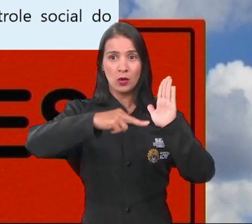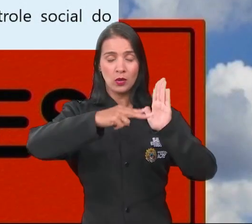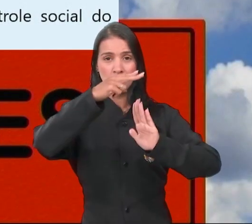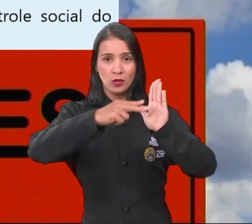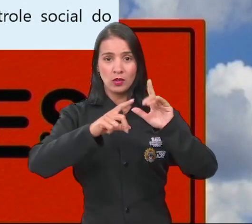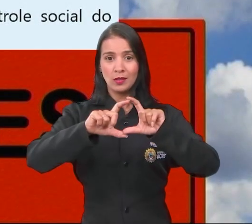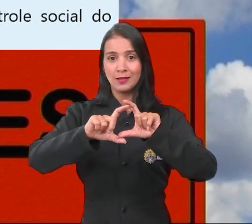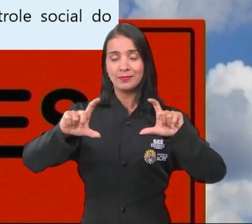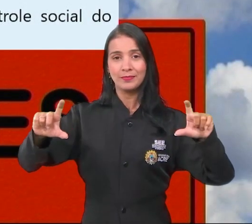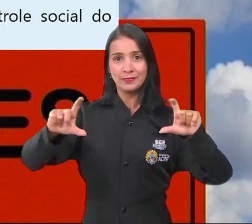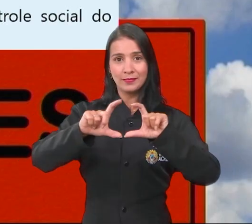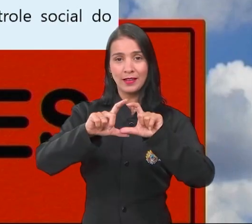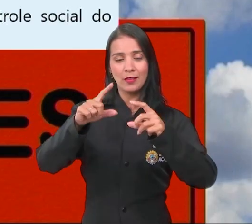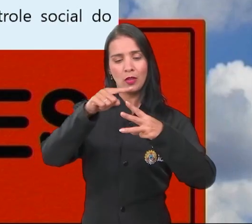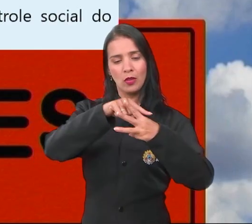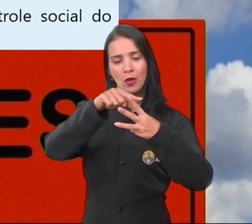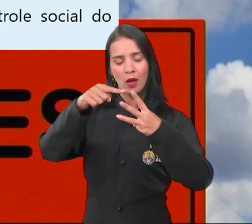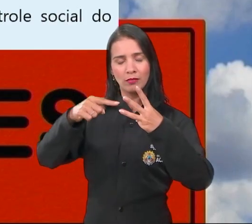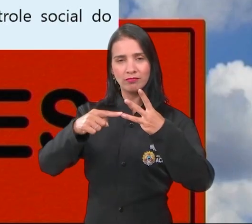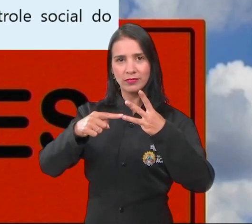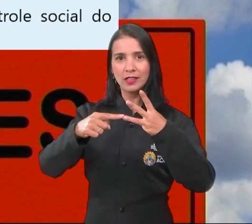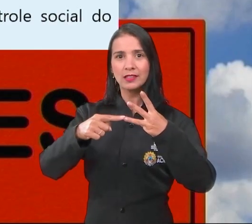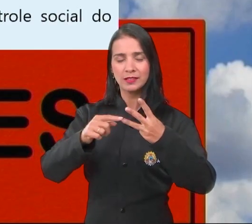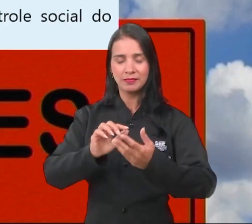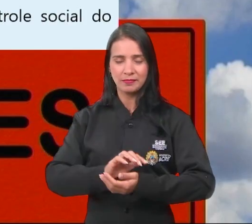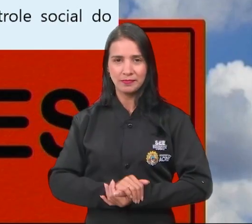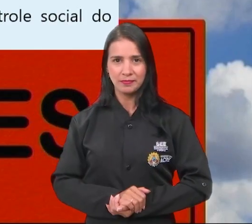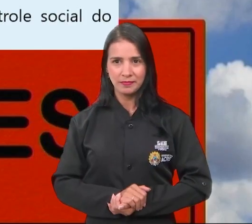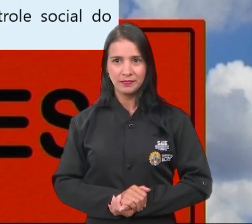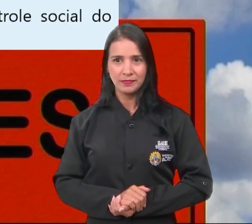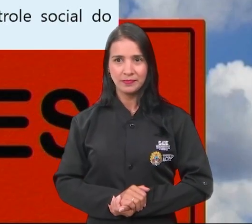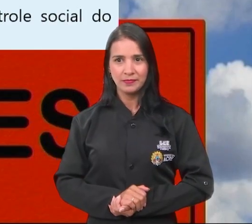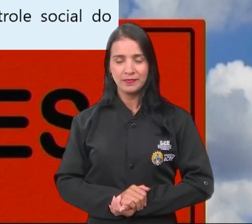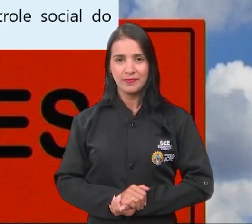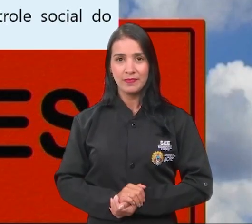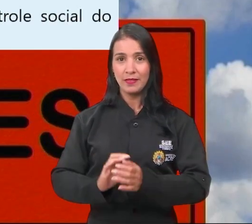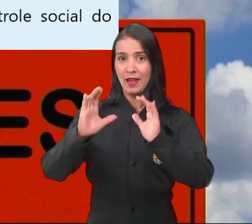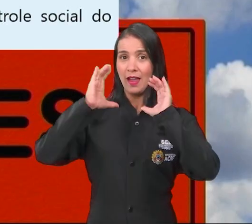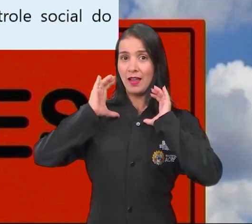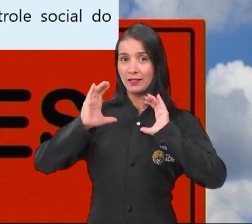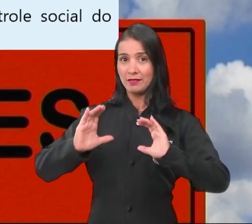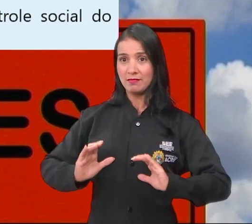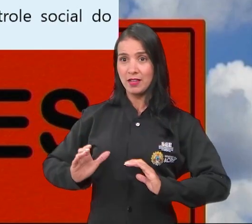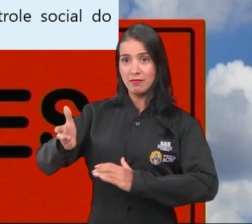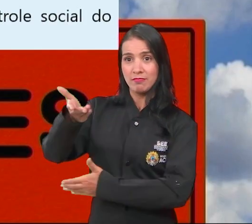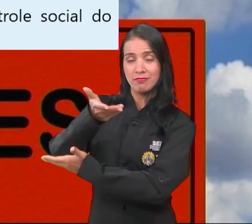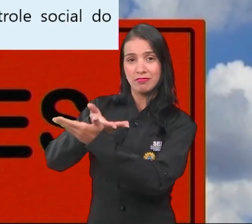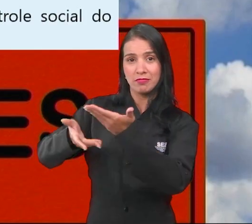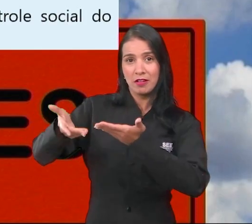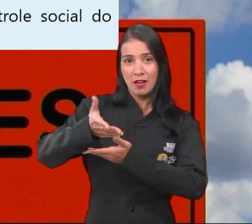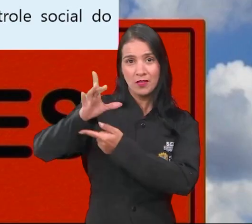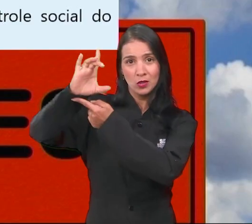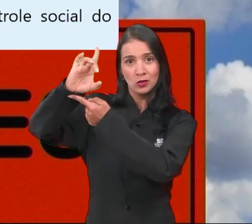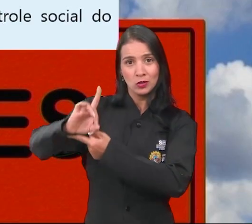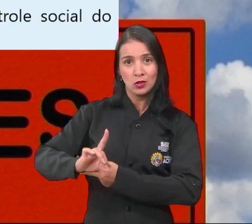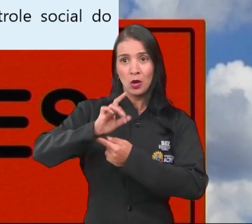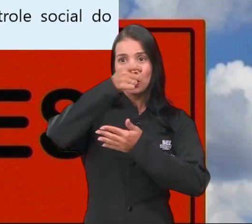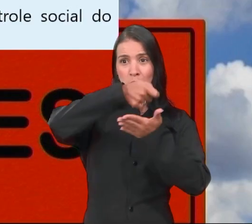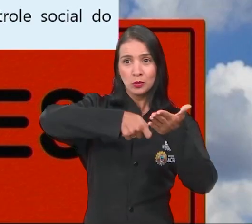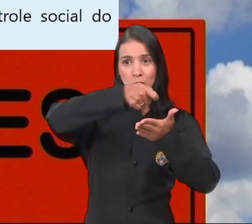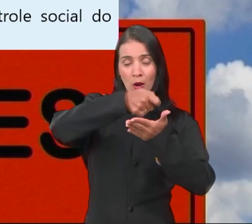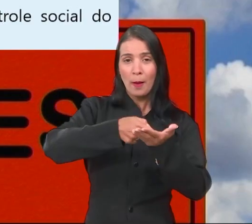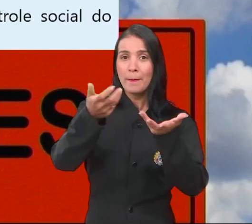aliás, de 3 observações a vocês. A cidadania envolve direitos e deveres,